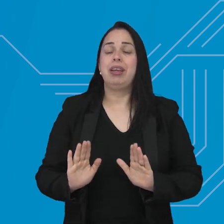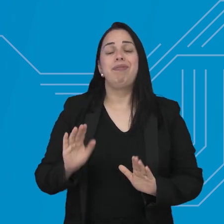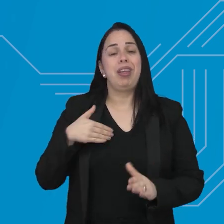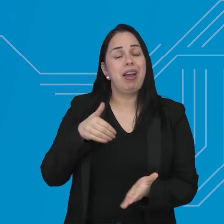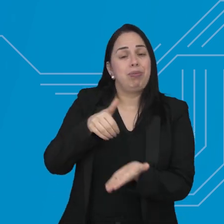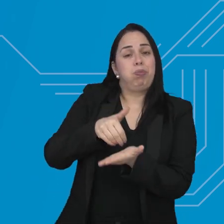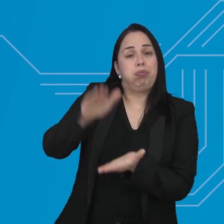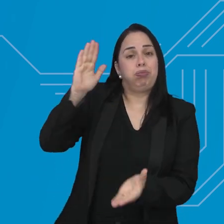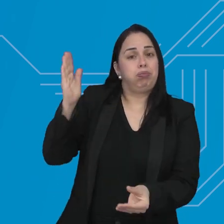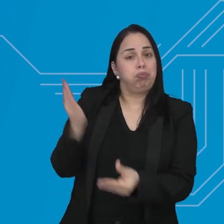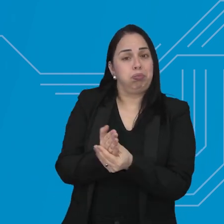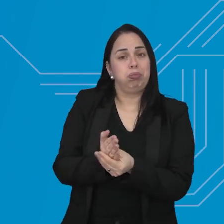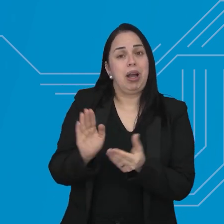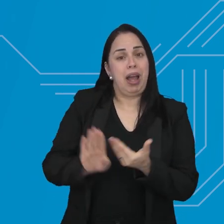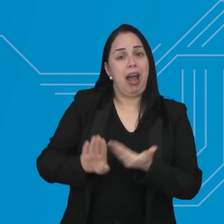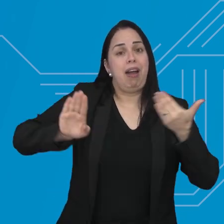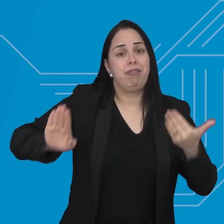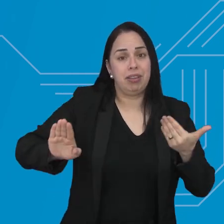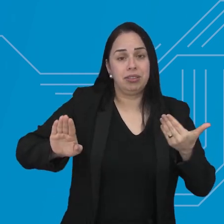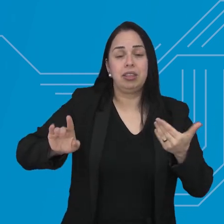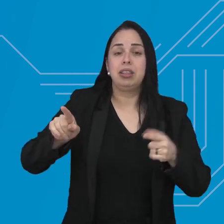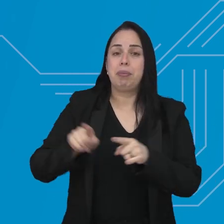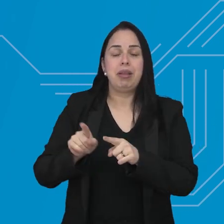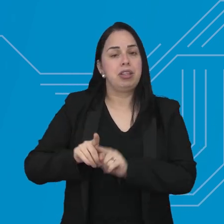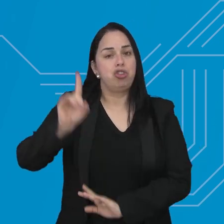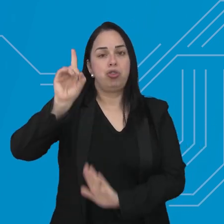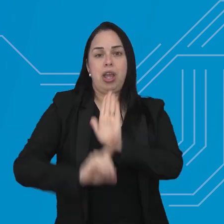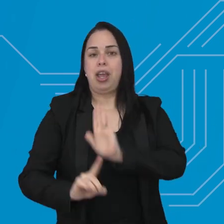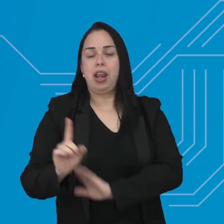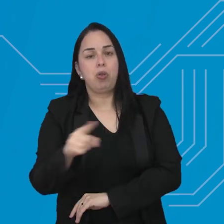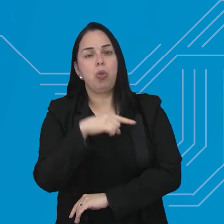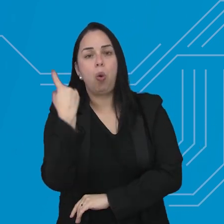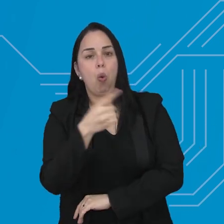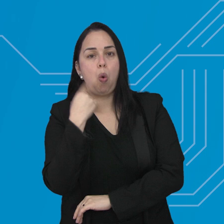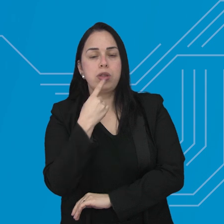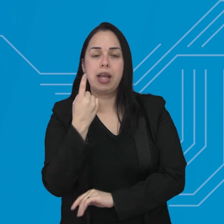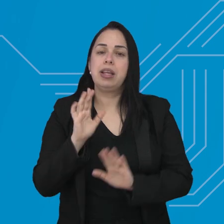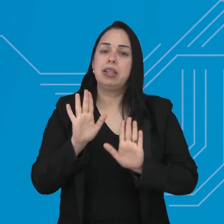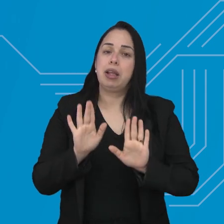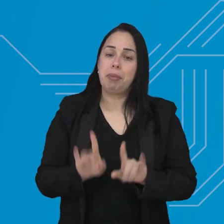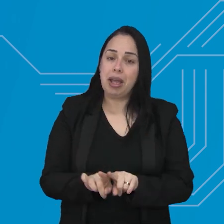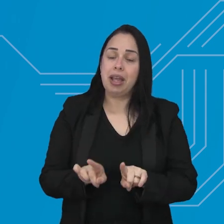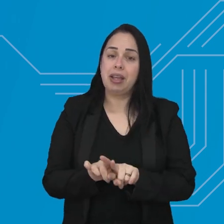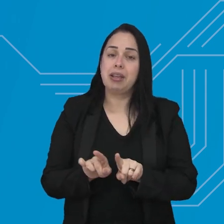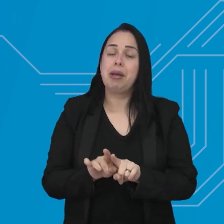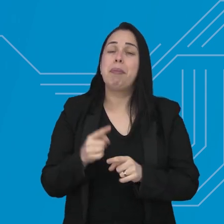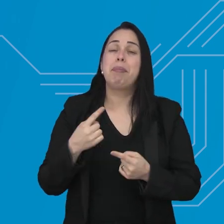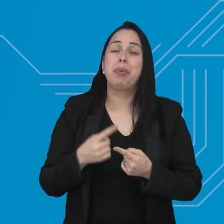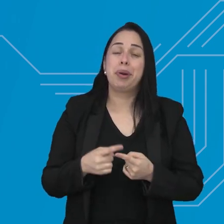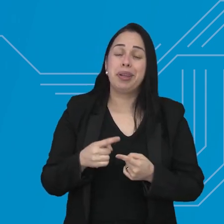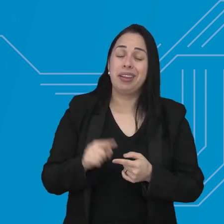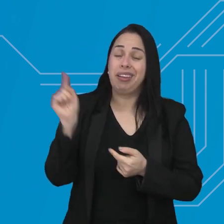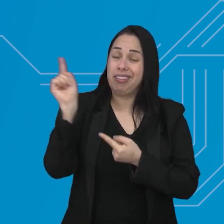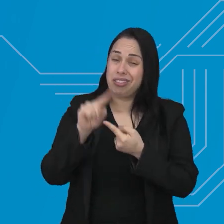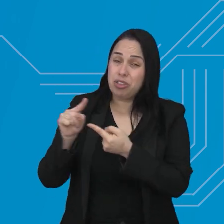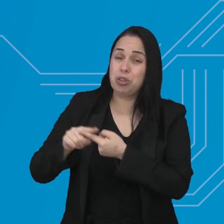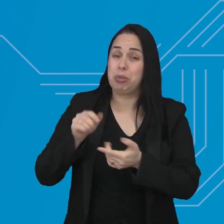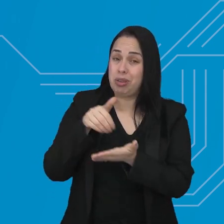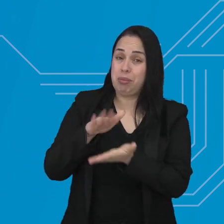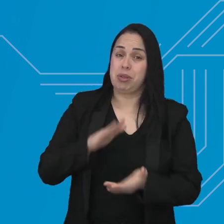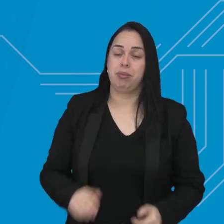grave de desligamento, a justa causa impede que o funcionário tenha acesso aos direitos trabalhistas e só pode ser motivada por